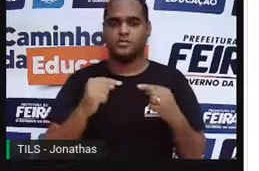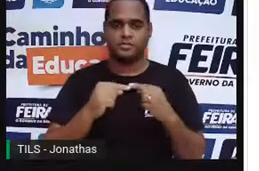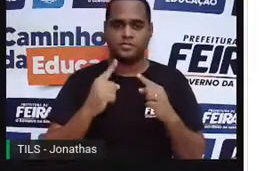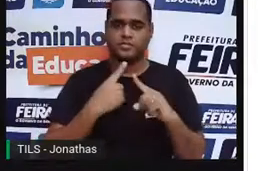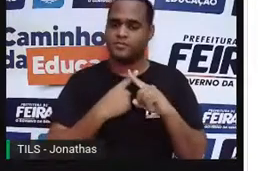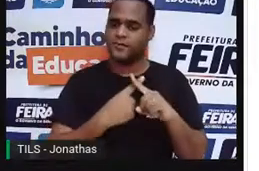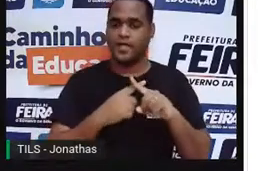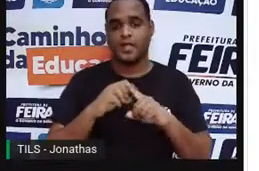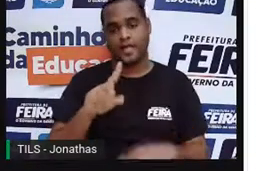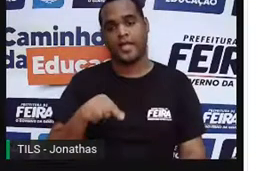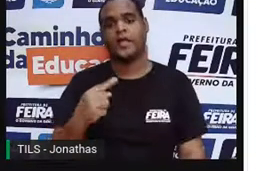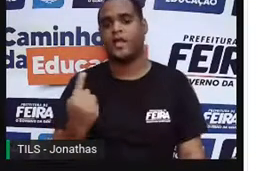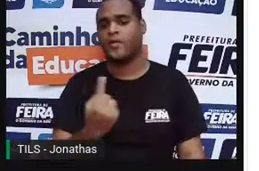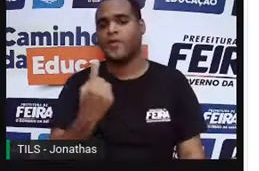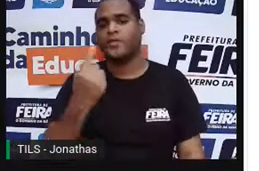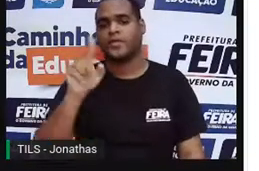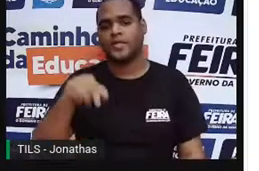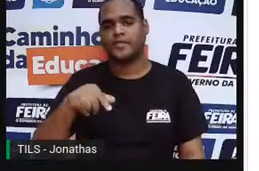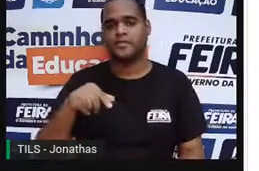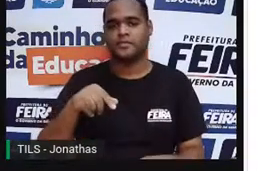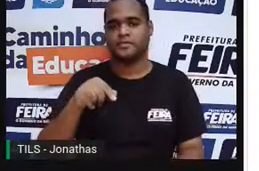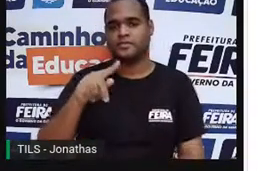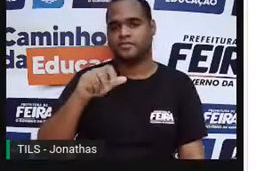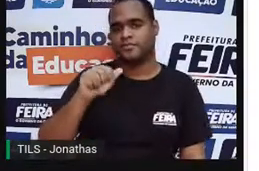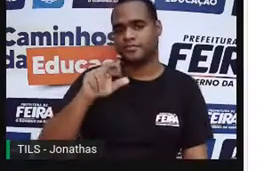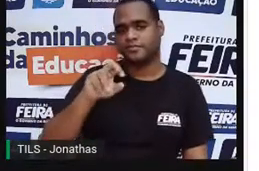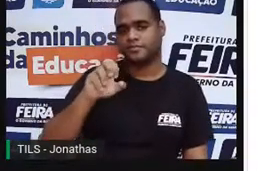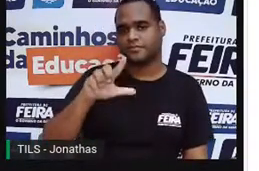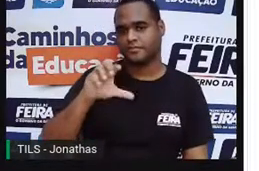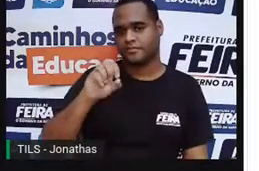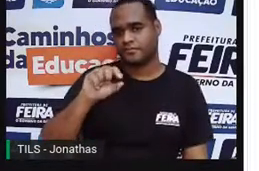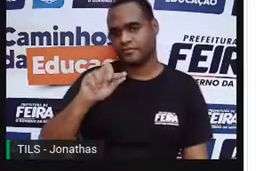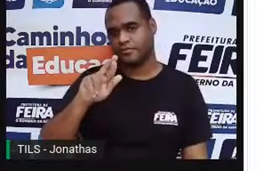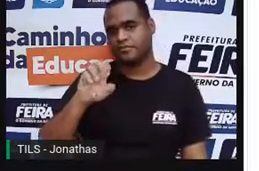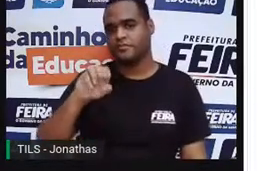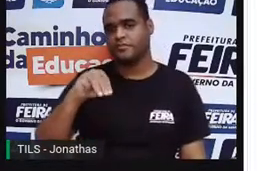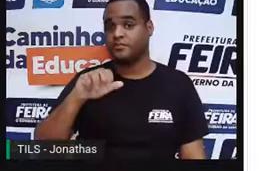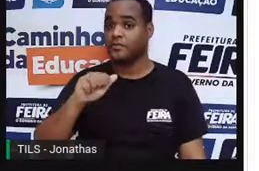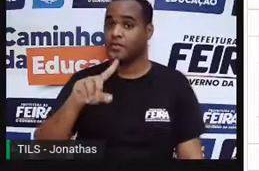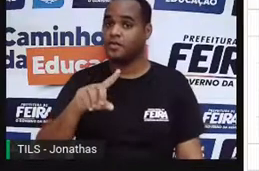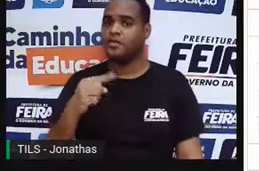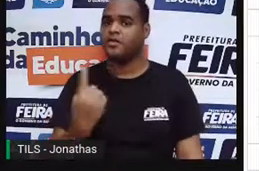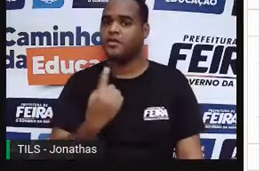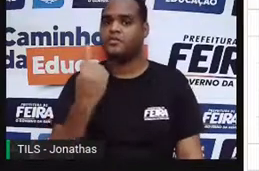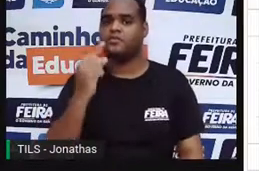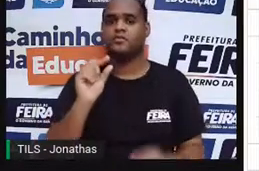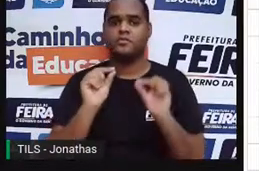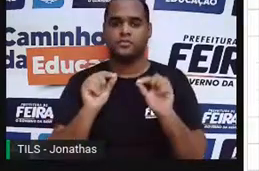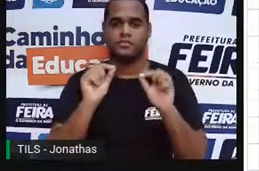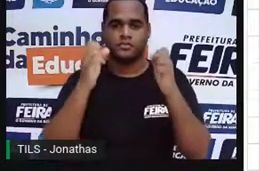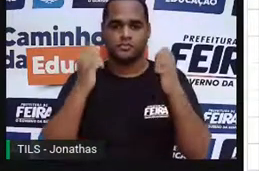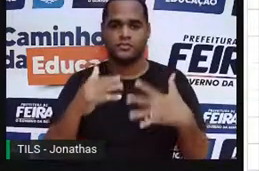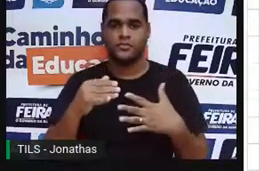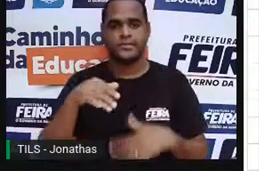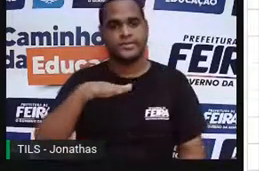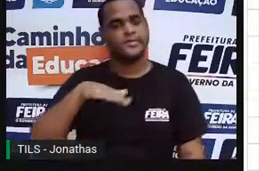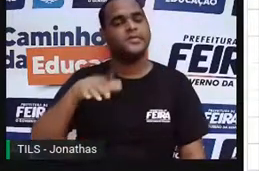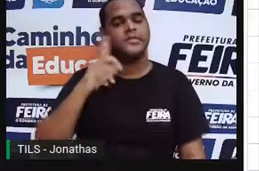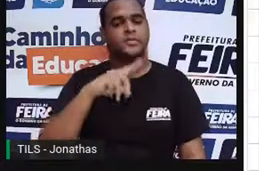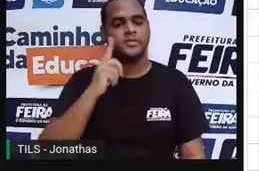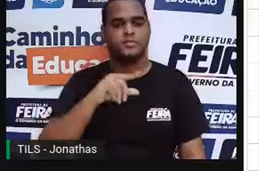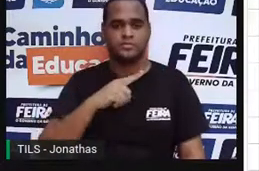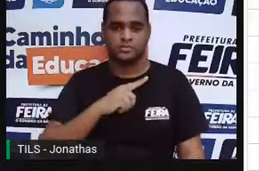a altura desse paralelogramo veja só por quê que é altura o que eu consigo fazer aqui ó